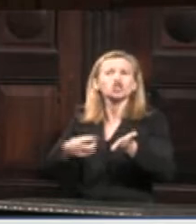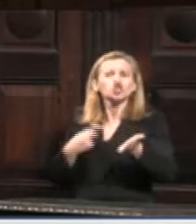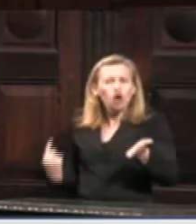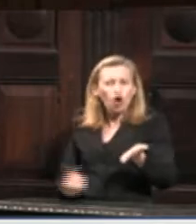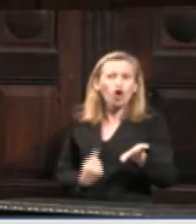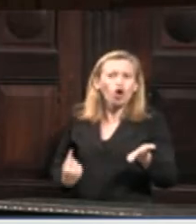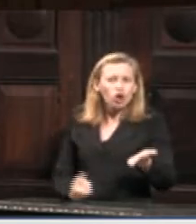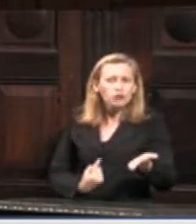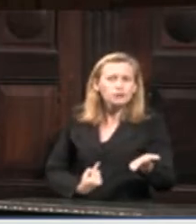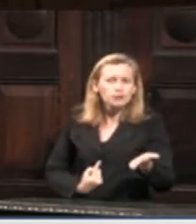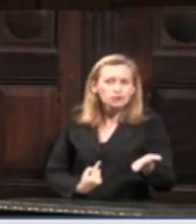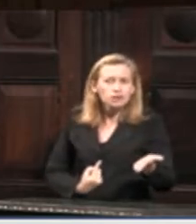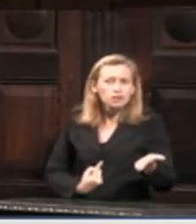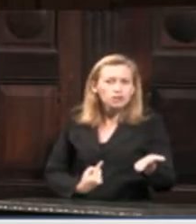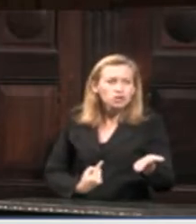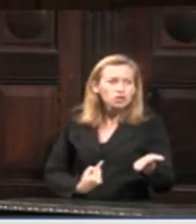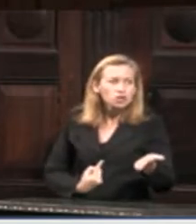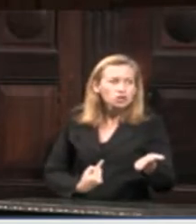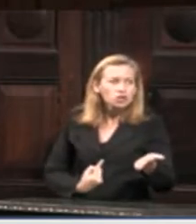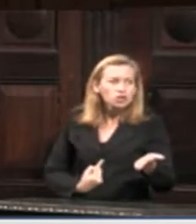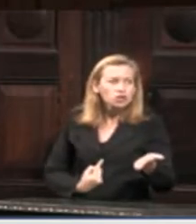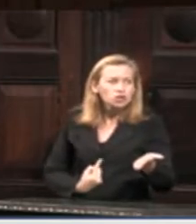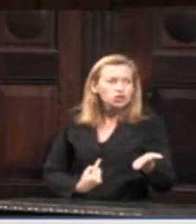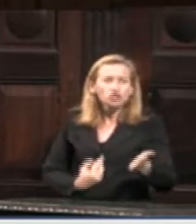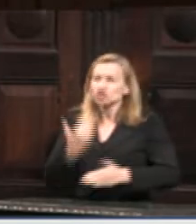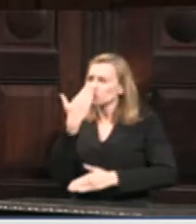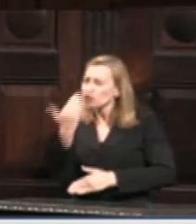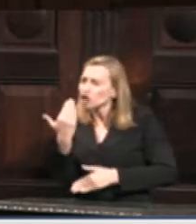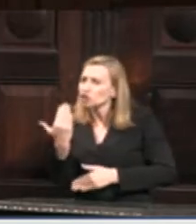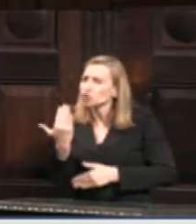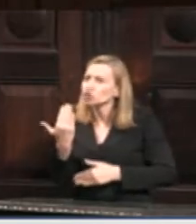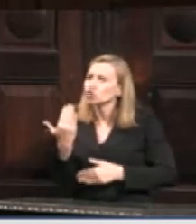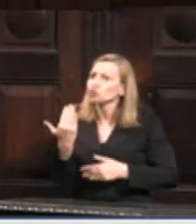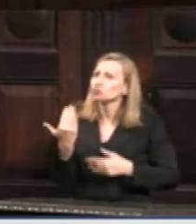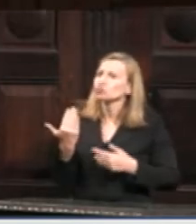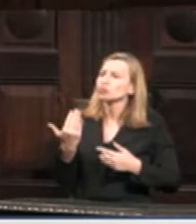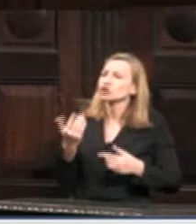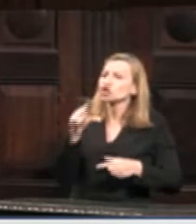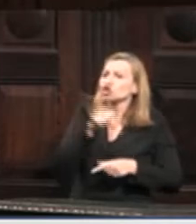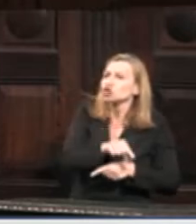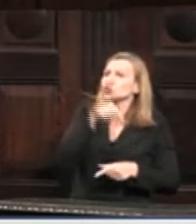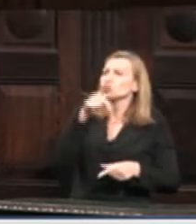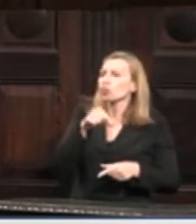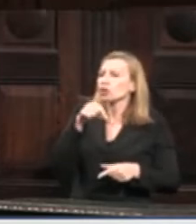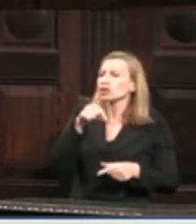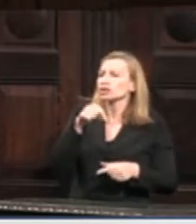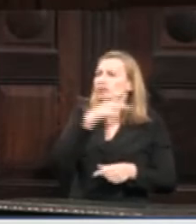nós estamos diante de uma disputa de natureza política.